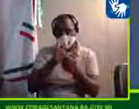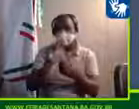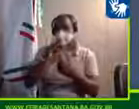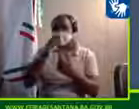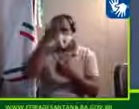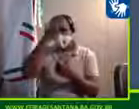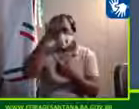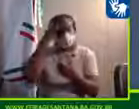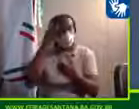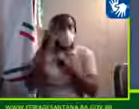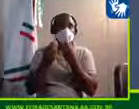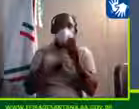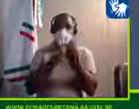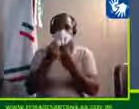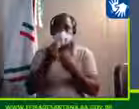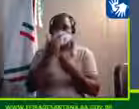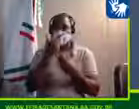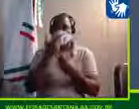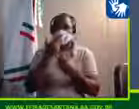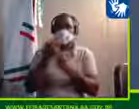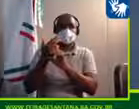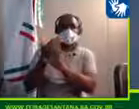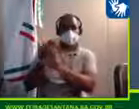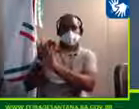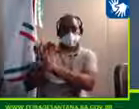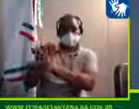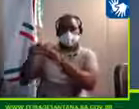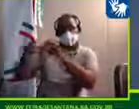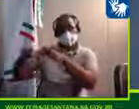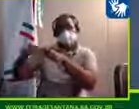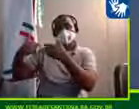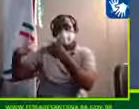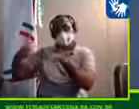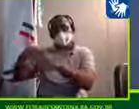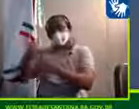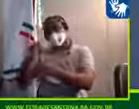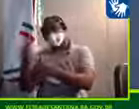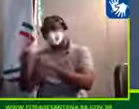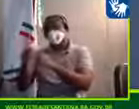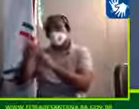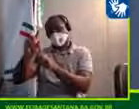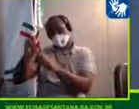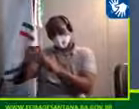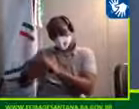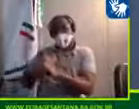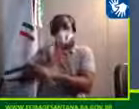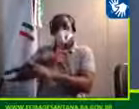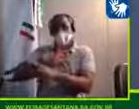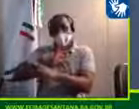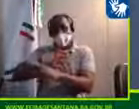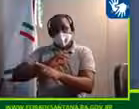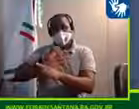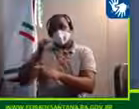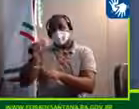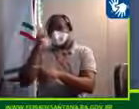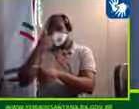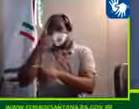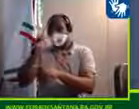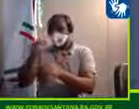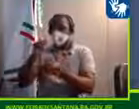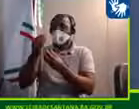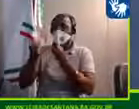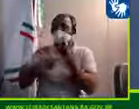possam ser afastadas ou receberem um salário a menor enquanto durar este período dessa medida provisória,